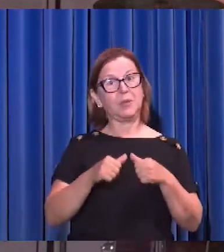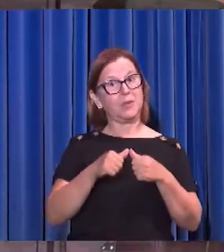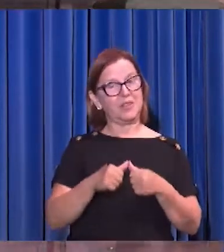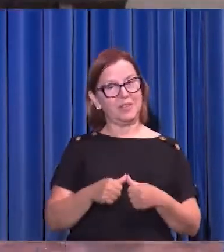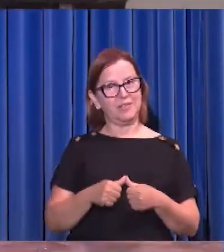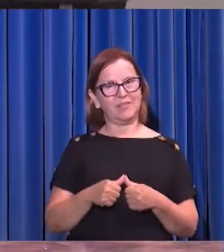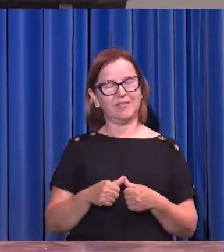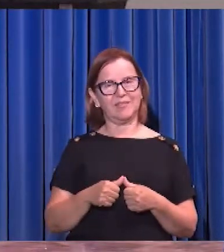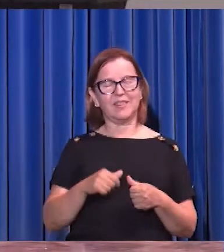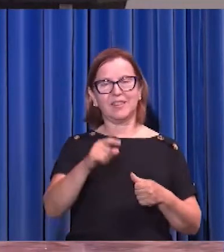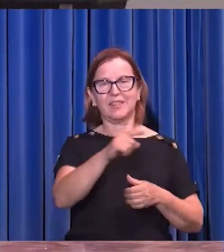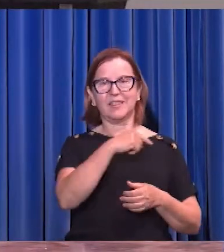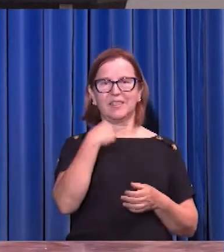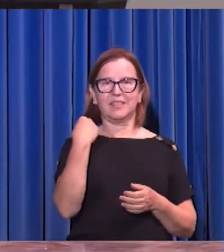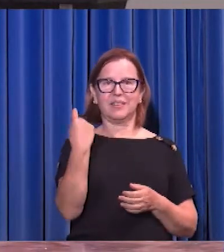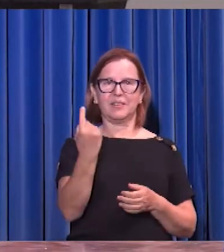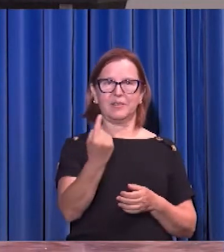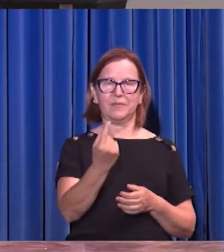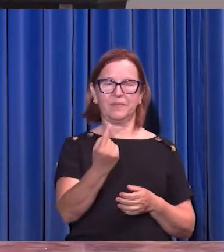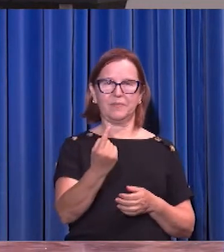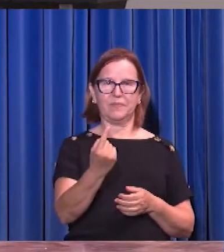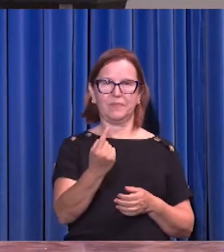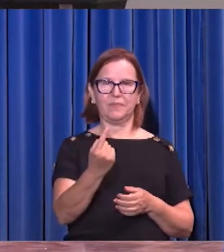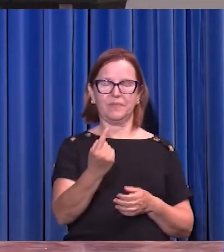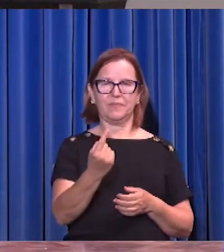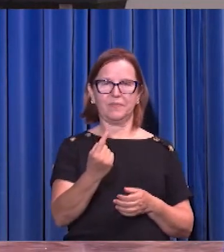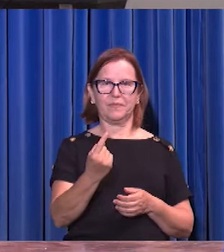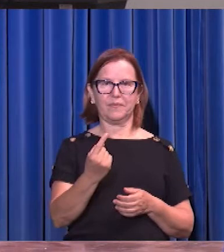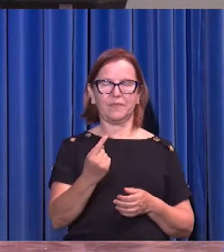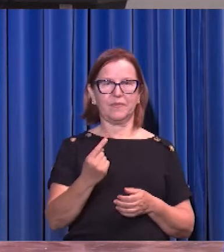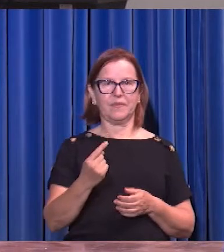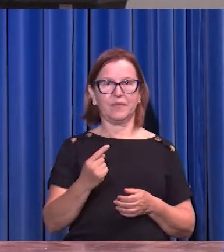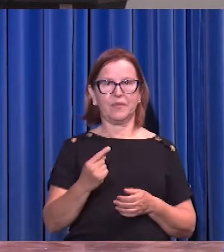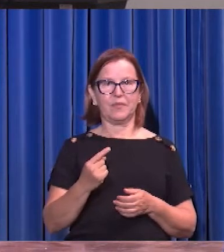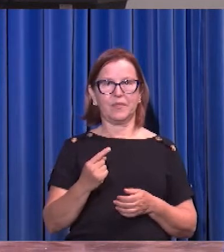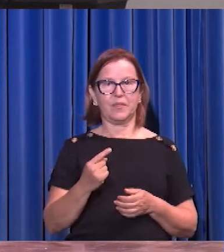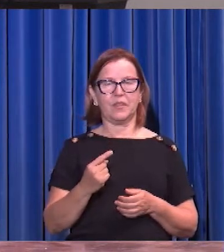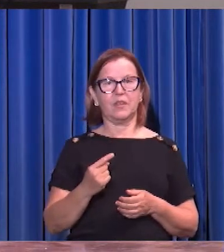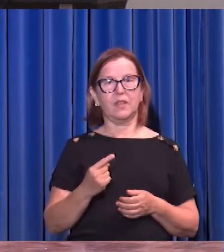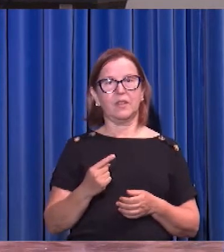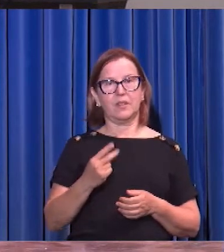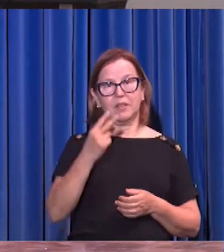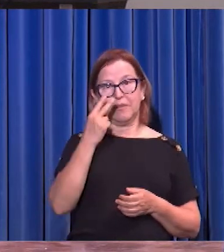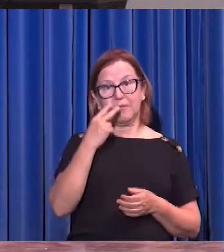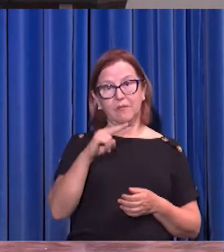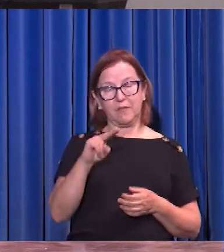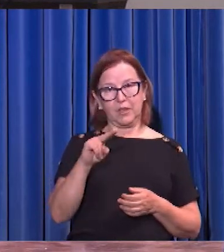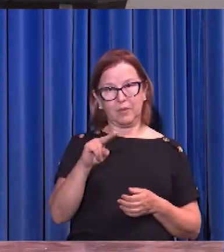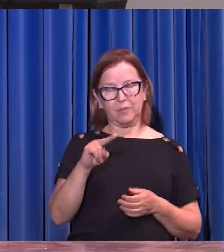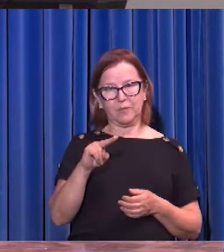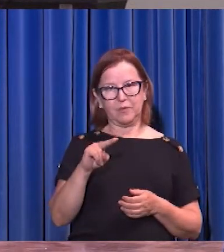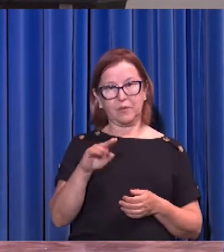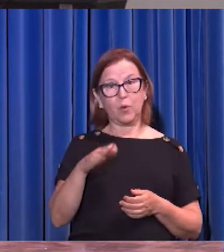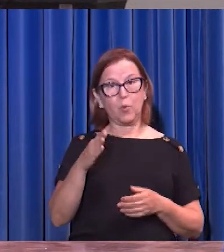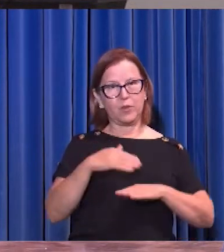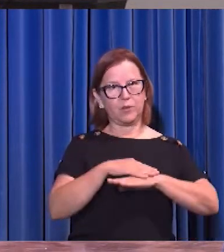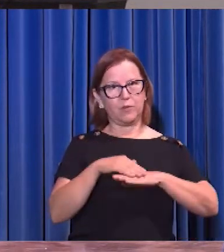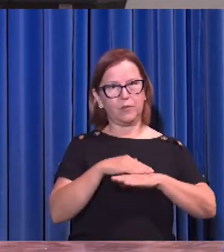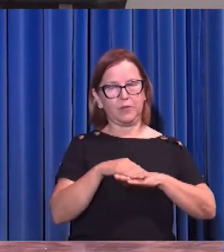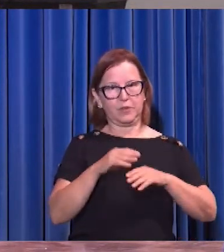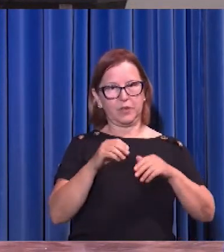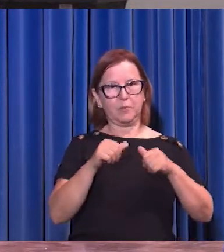que nós nos deparamos quando falamos a respeito deste assunto do novo